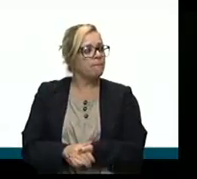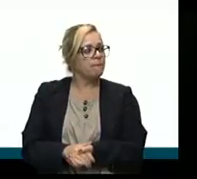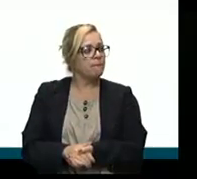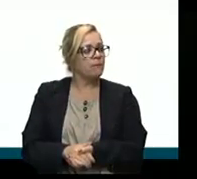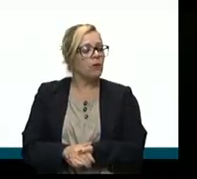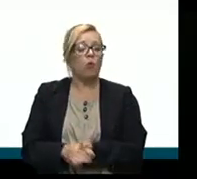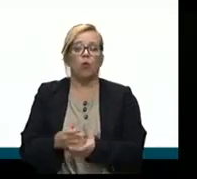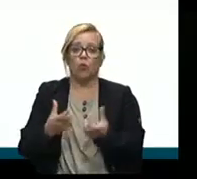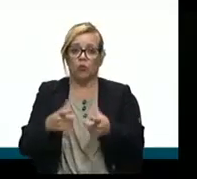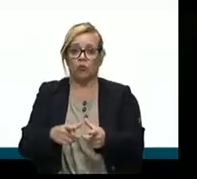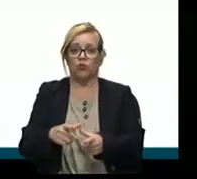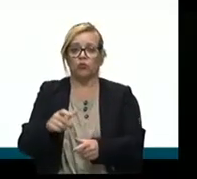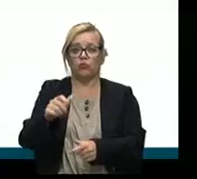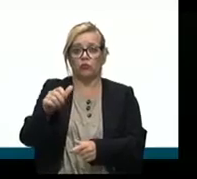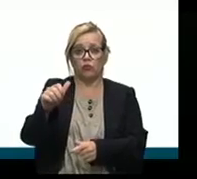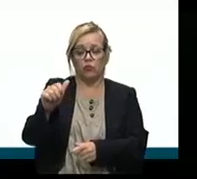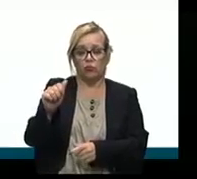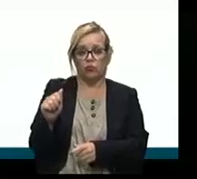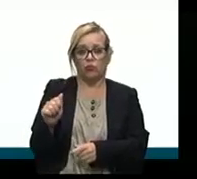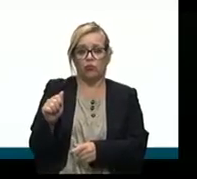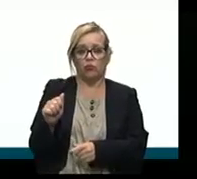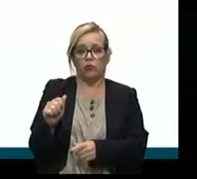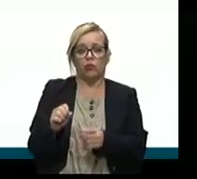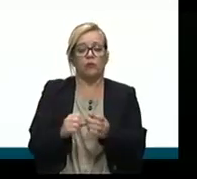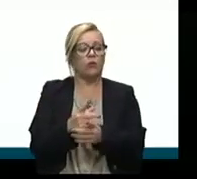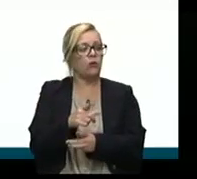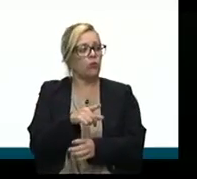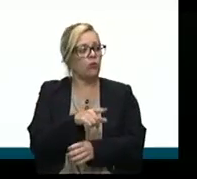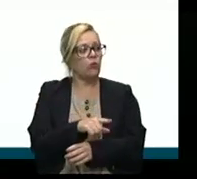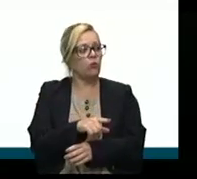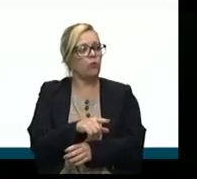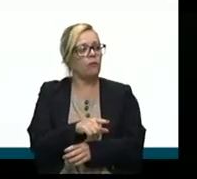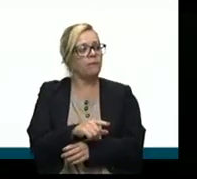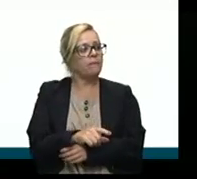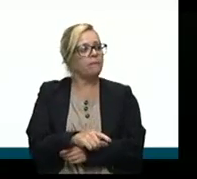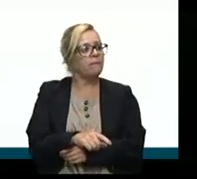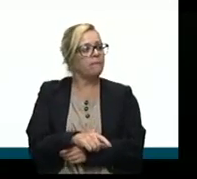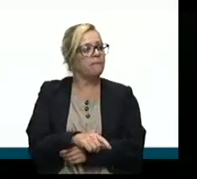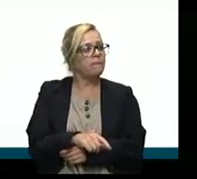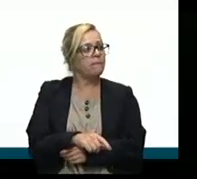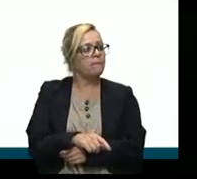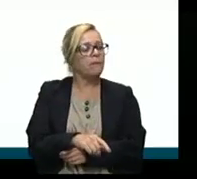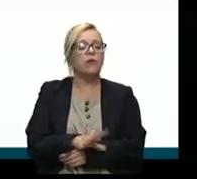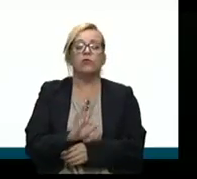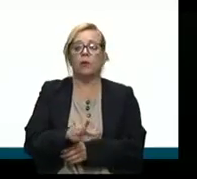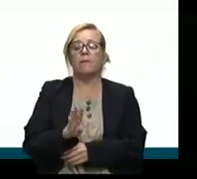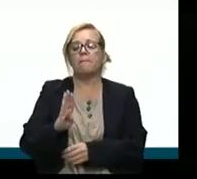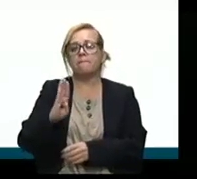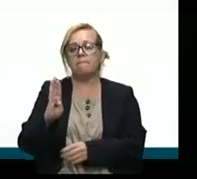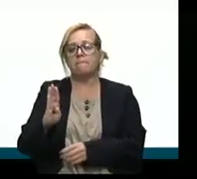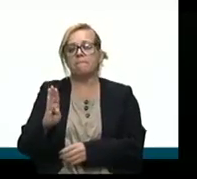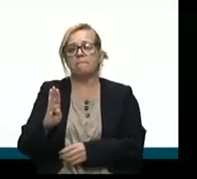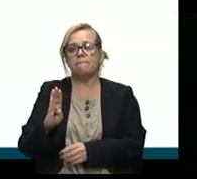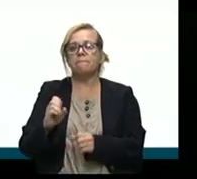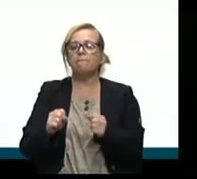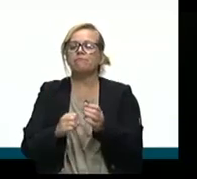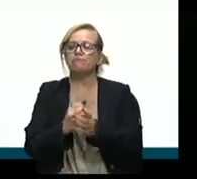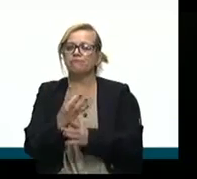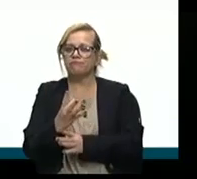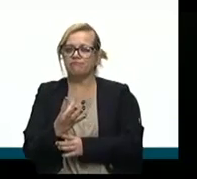em que o a é o coeficiente angular e o b é o